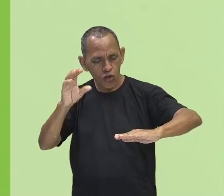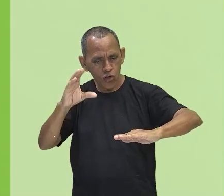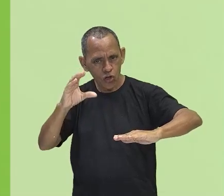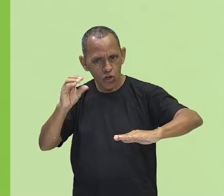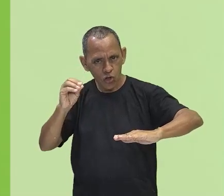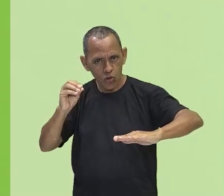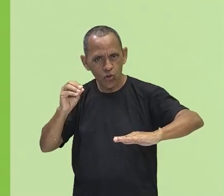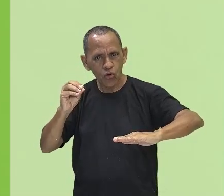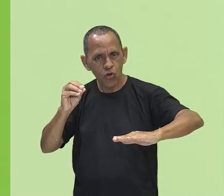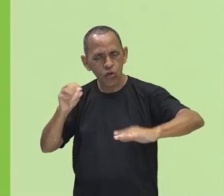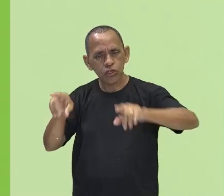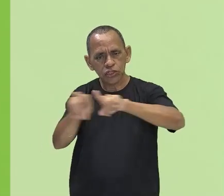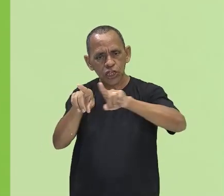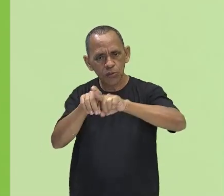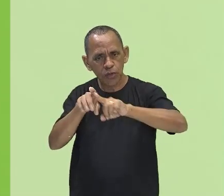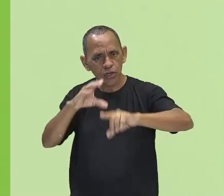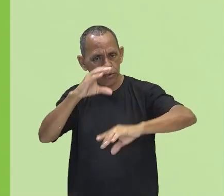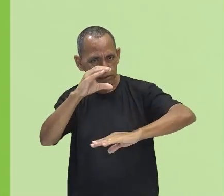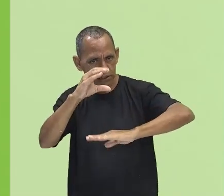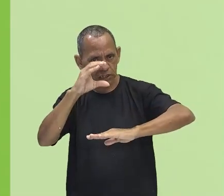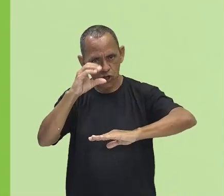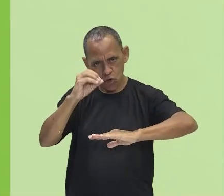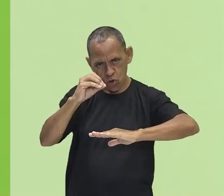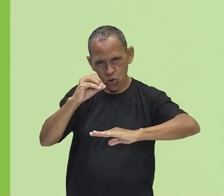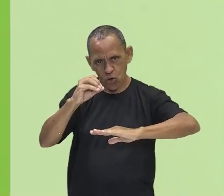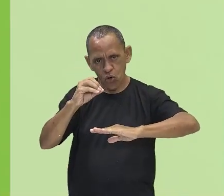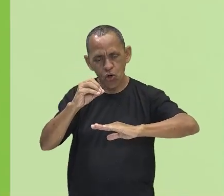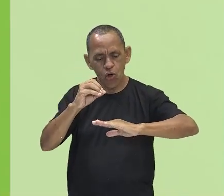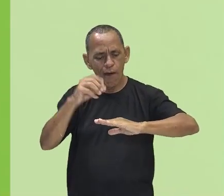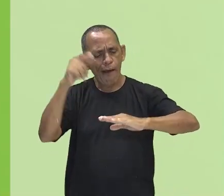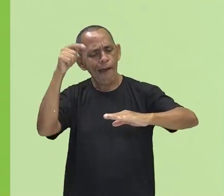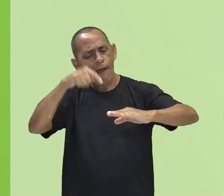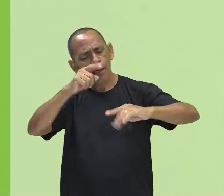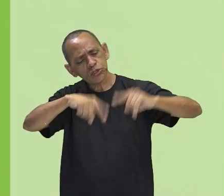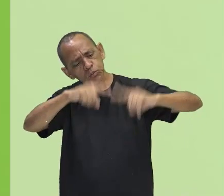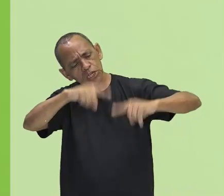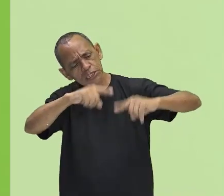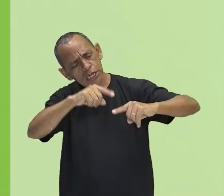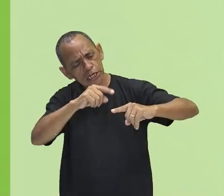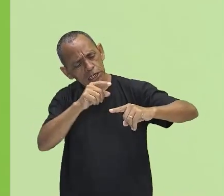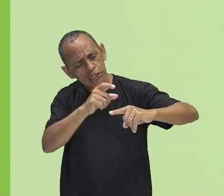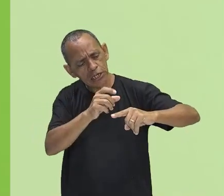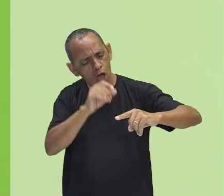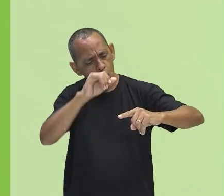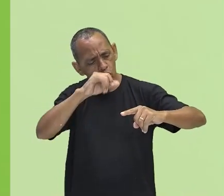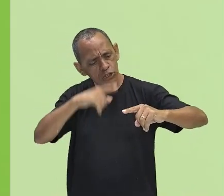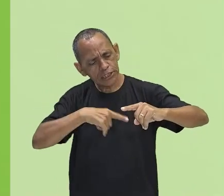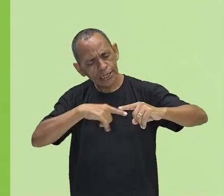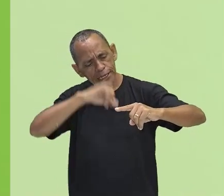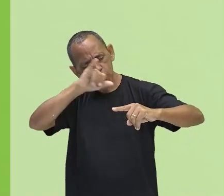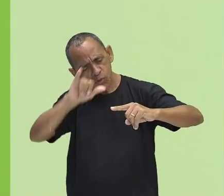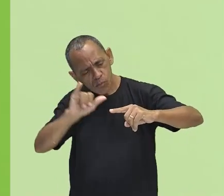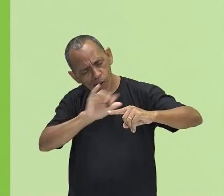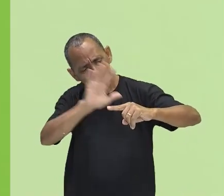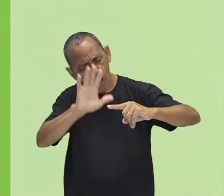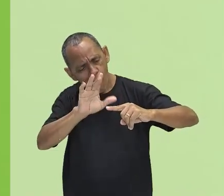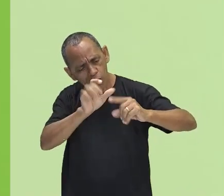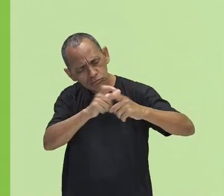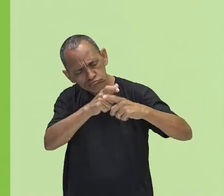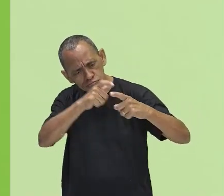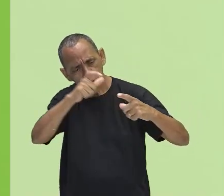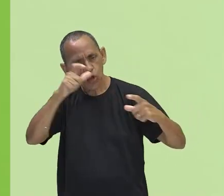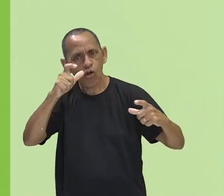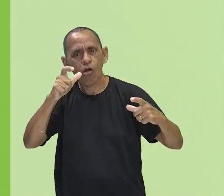um objeto aumentado, um objeto maior, tá certo? Aliás, uma imagem maior do objeto, beleza?